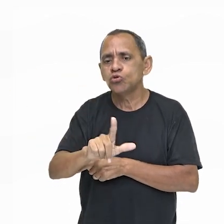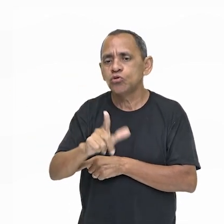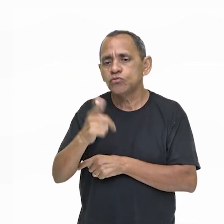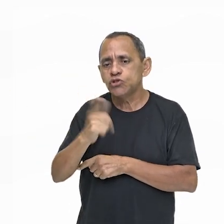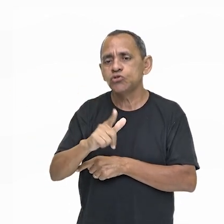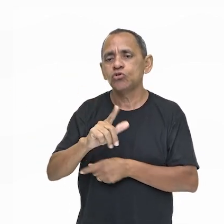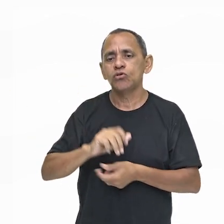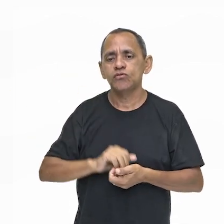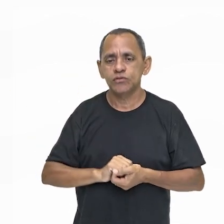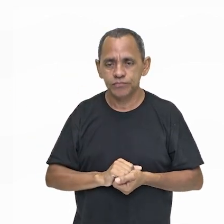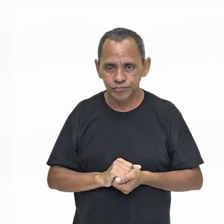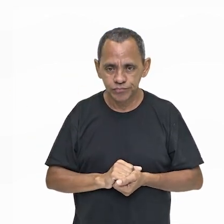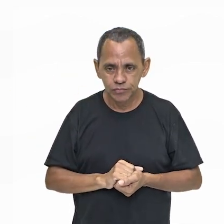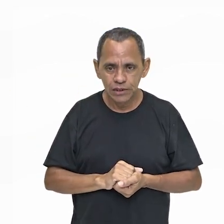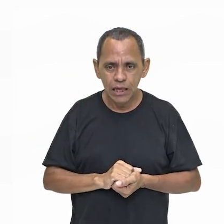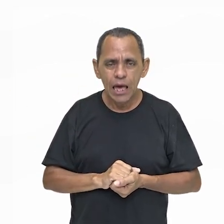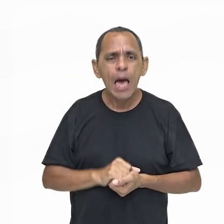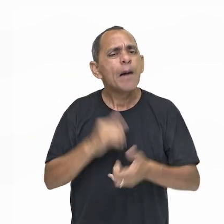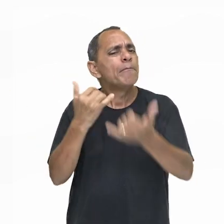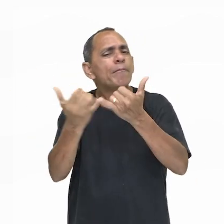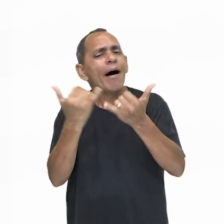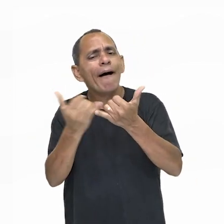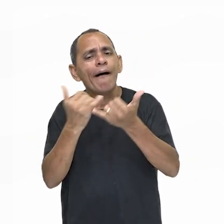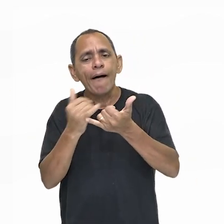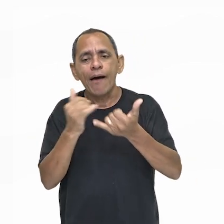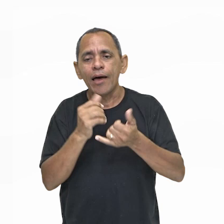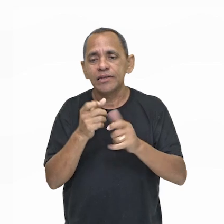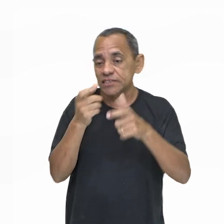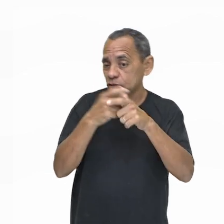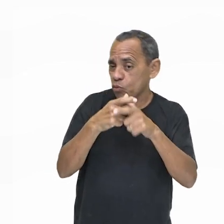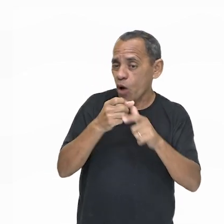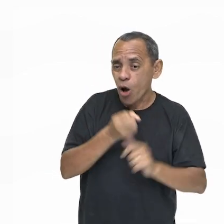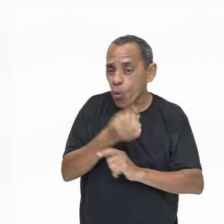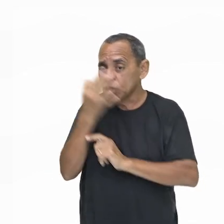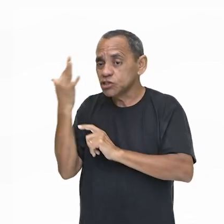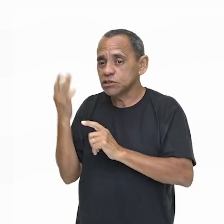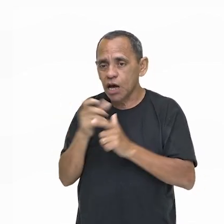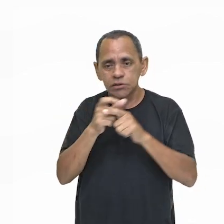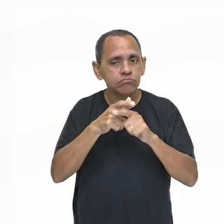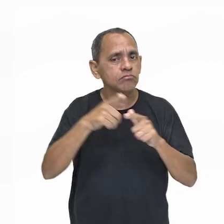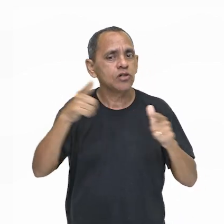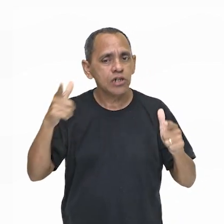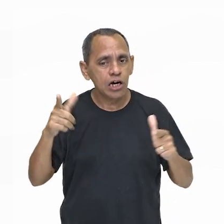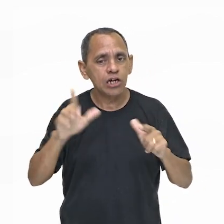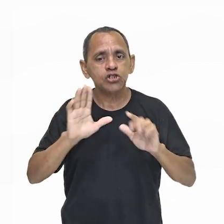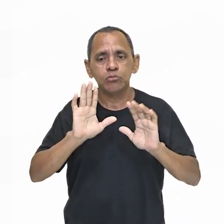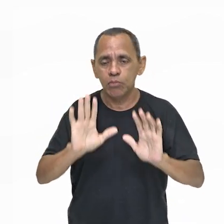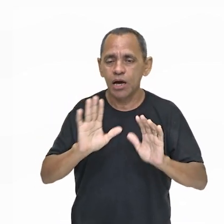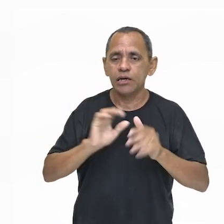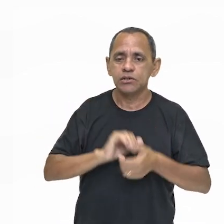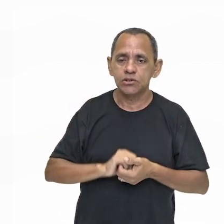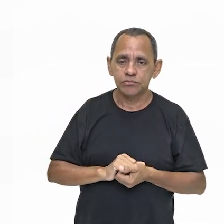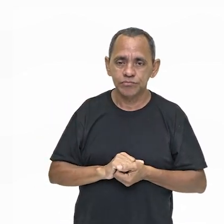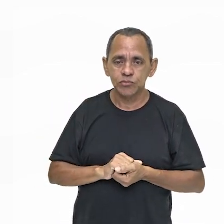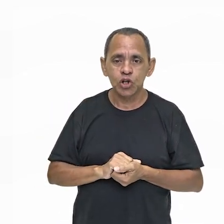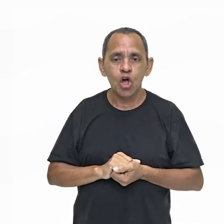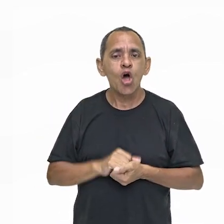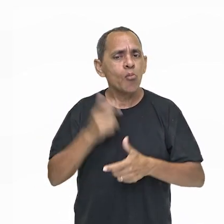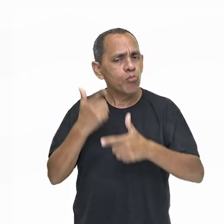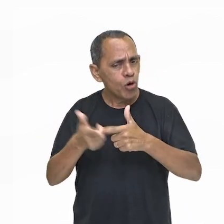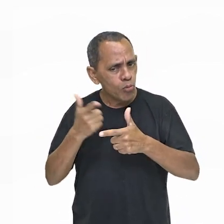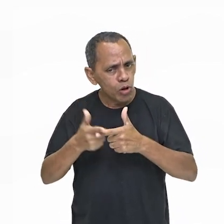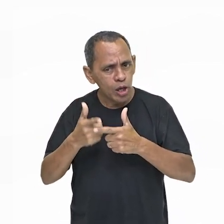mas dá aquela vontade como se a bexiga estivesse cheia. Infecções frequentes na região